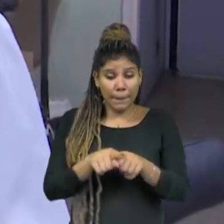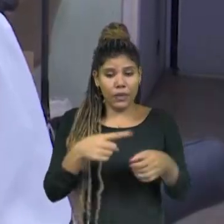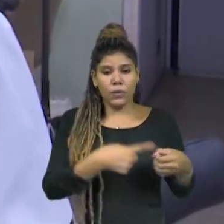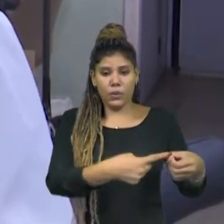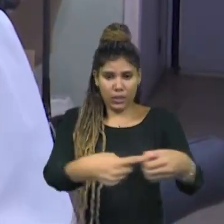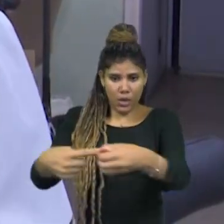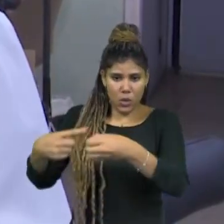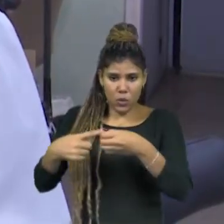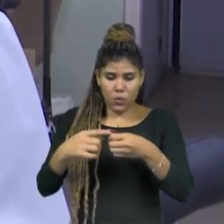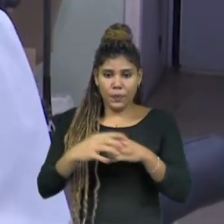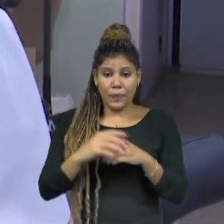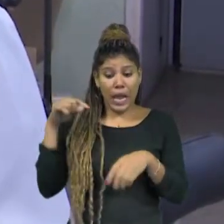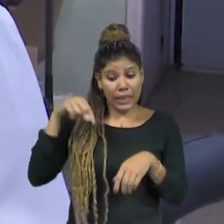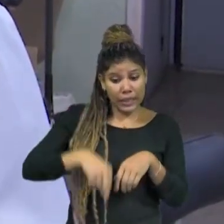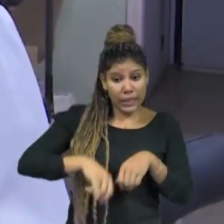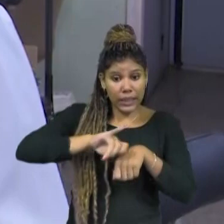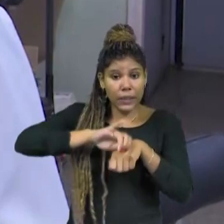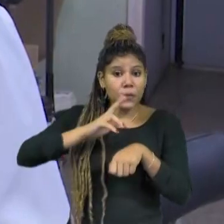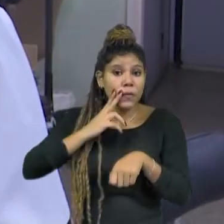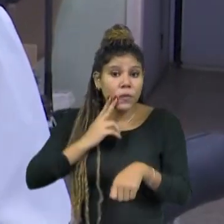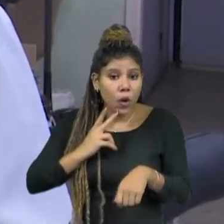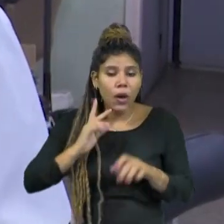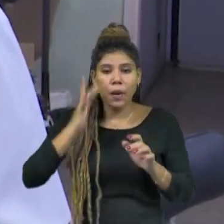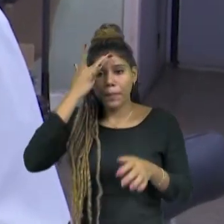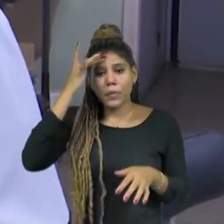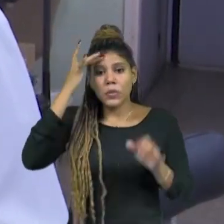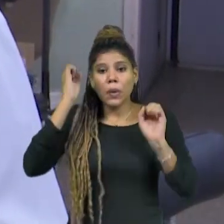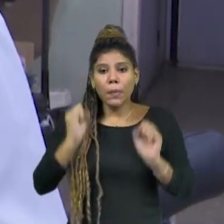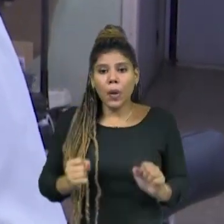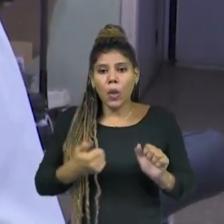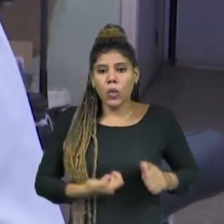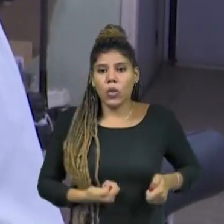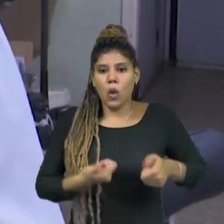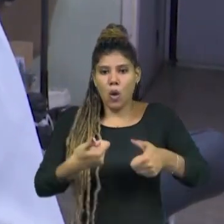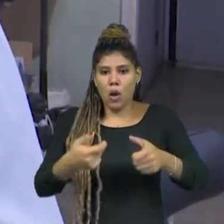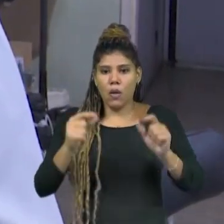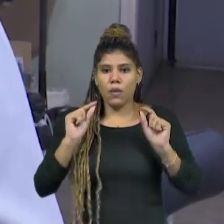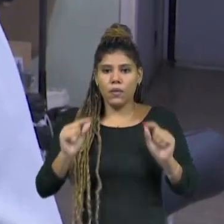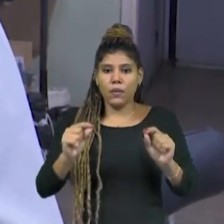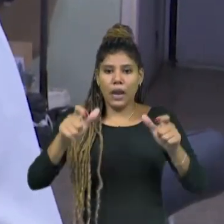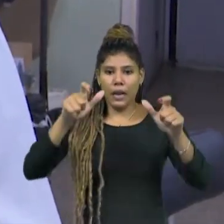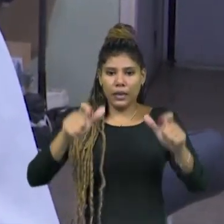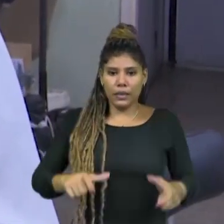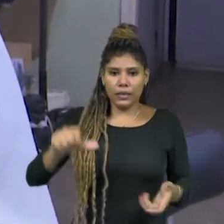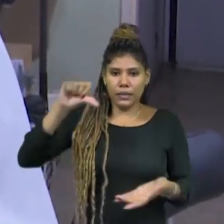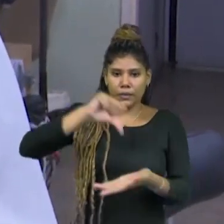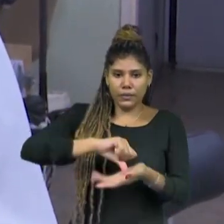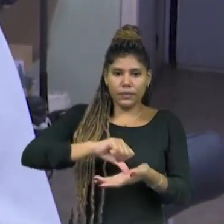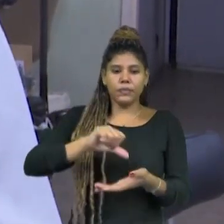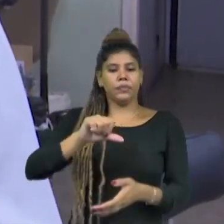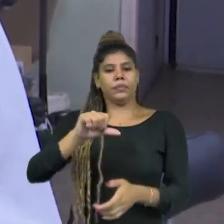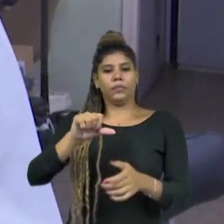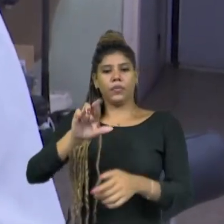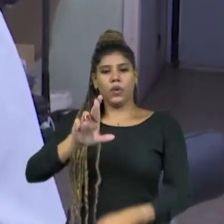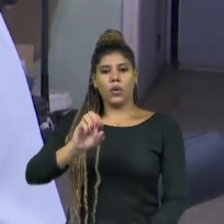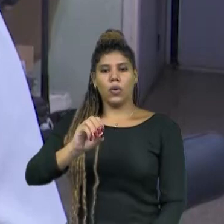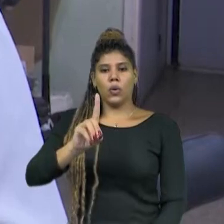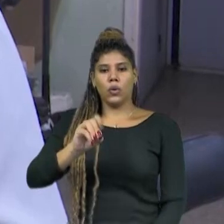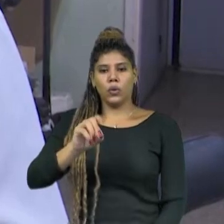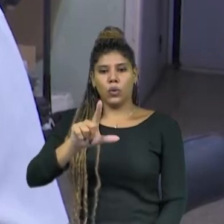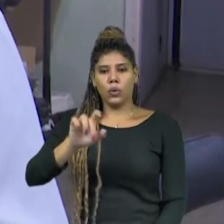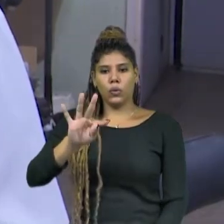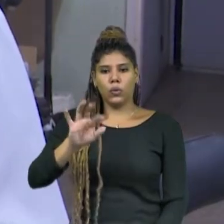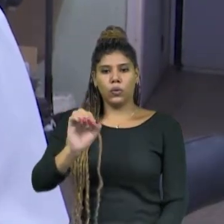em Fortaleza, as pessoas elas podem doar aqui na sede, no bairro Rodolfo Teófilo, podem doar também no posto de coleta